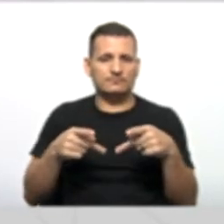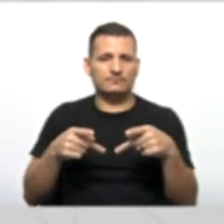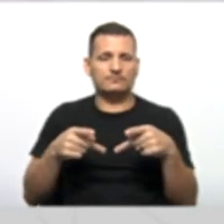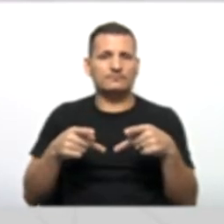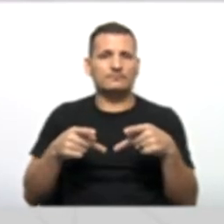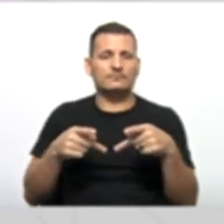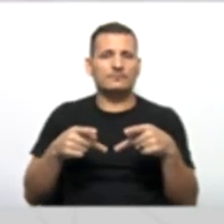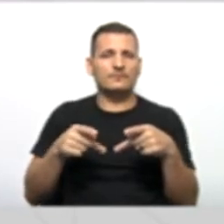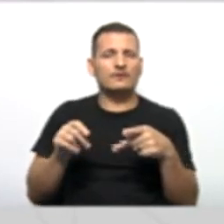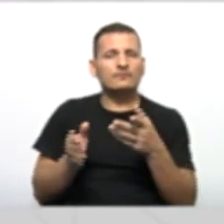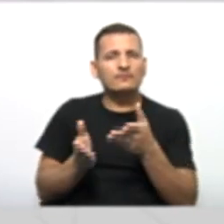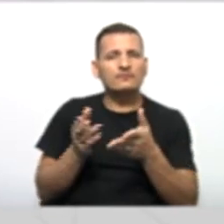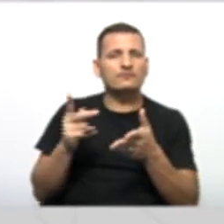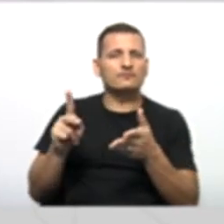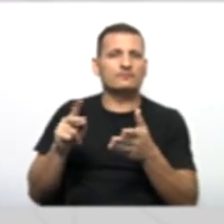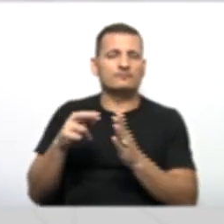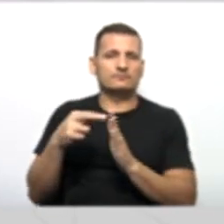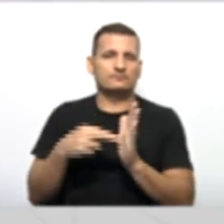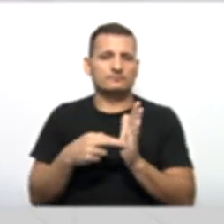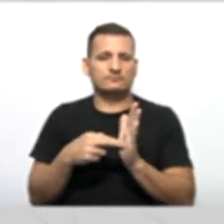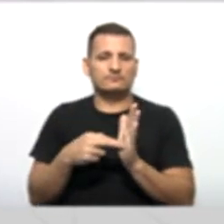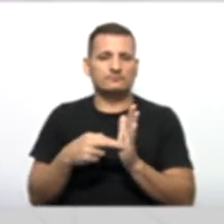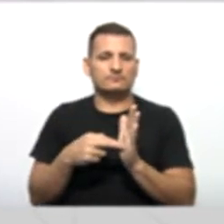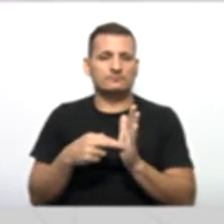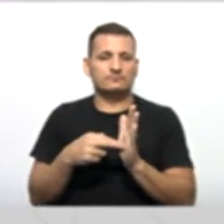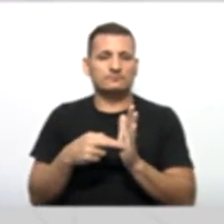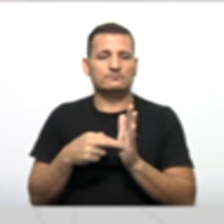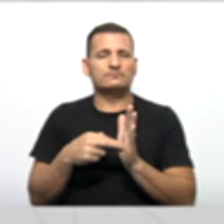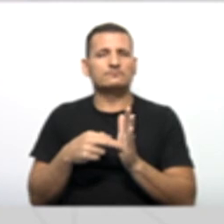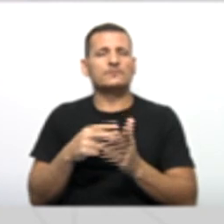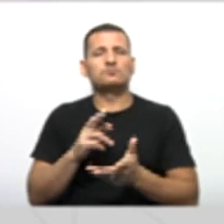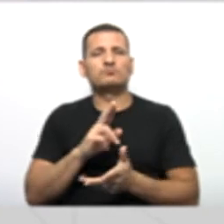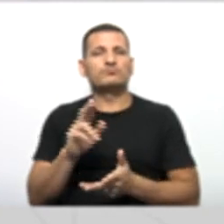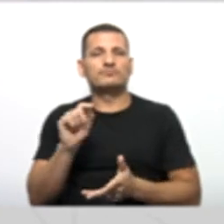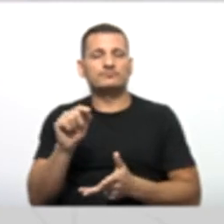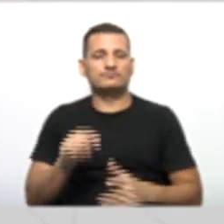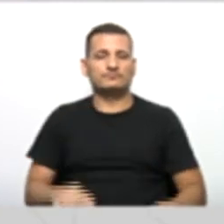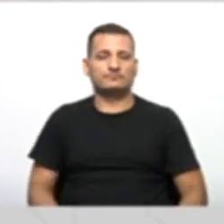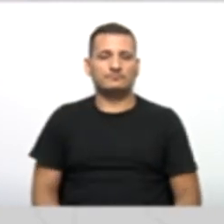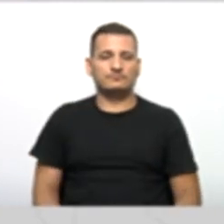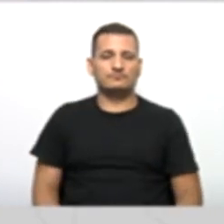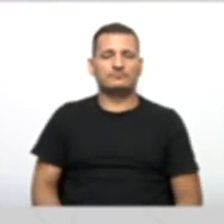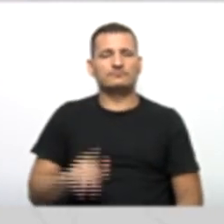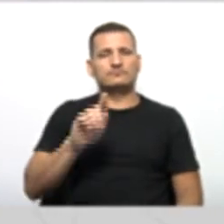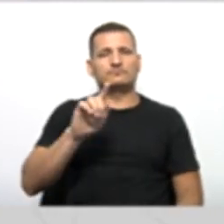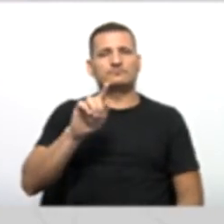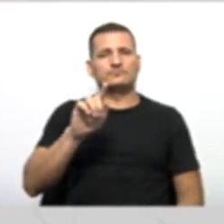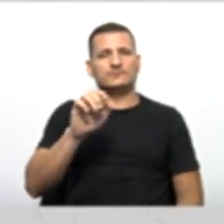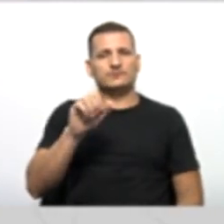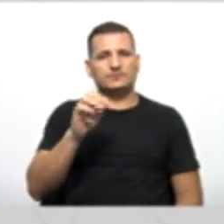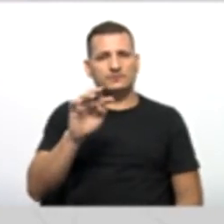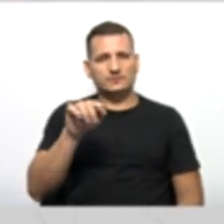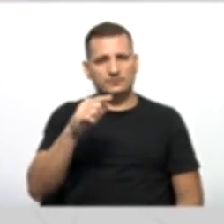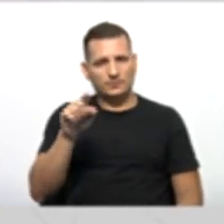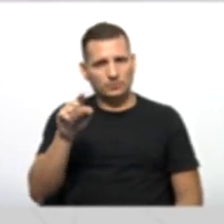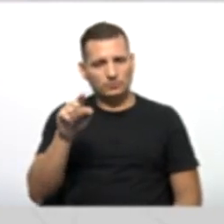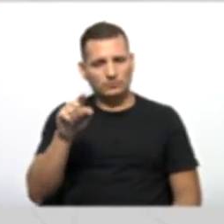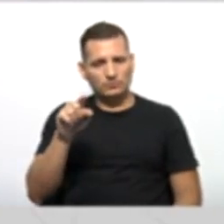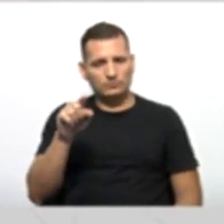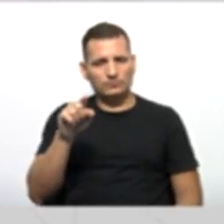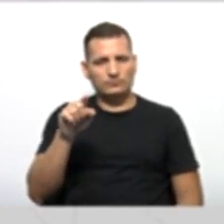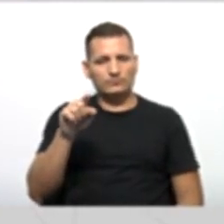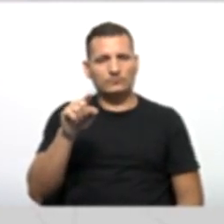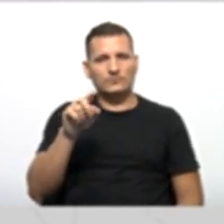seus requisitos. Denomina-se... E aí, professor, será que é gestão de riscos? Será que é gestão